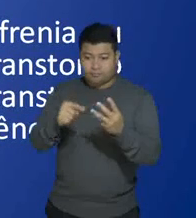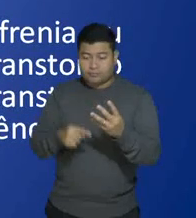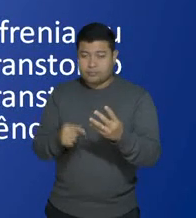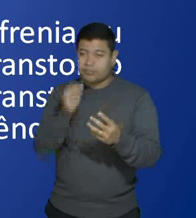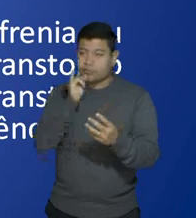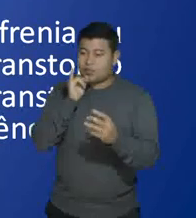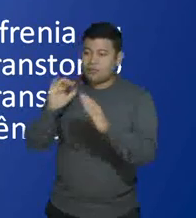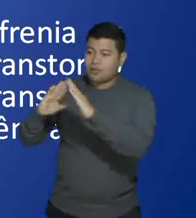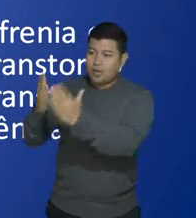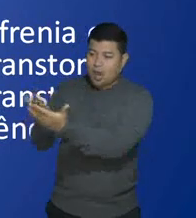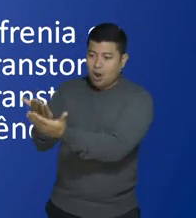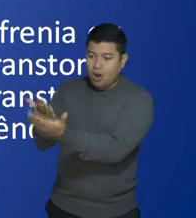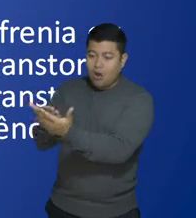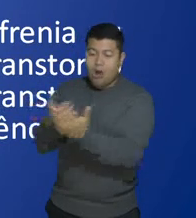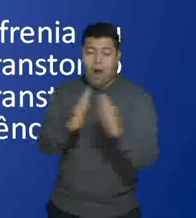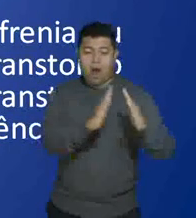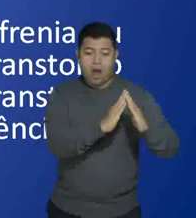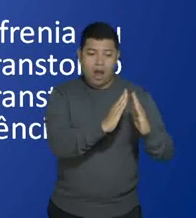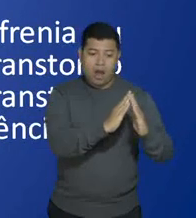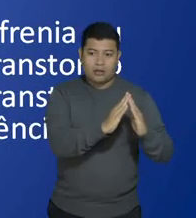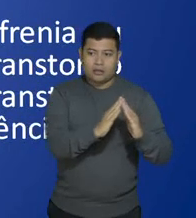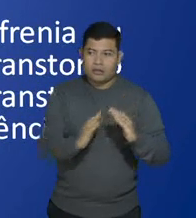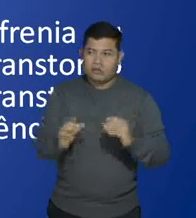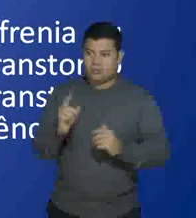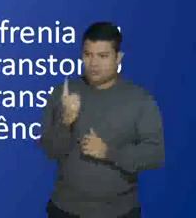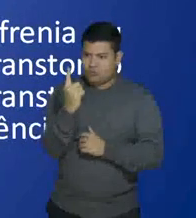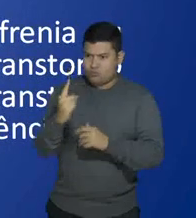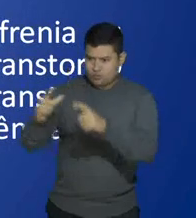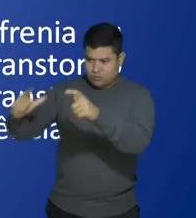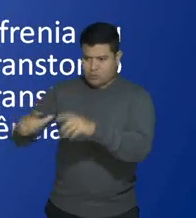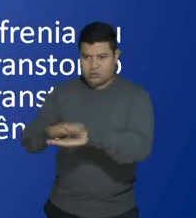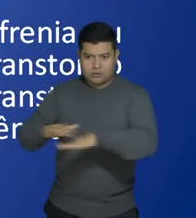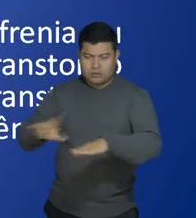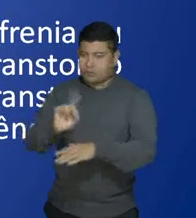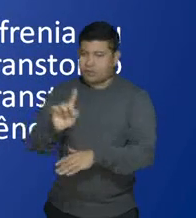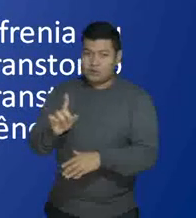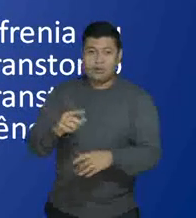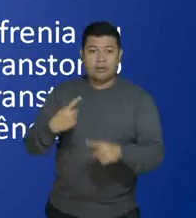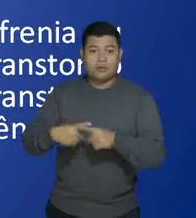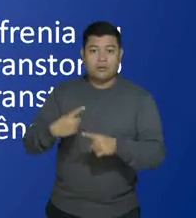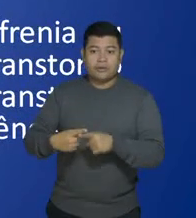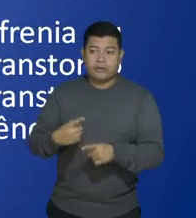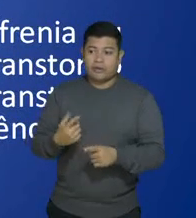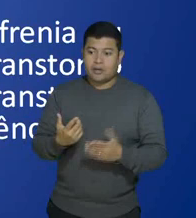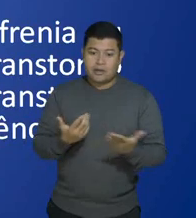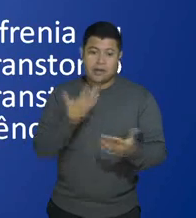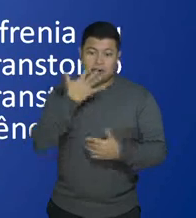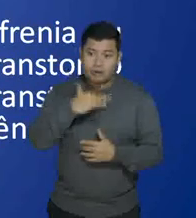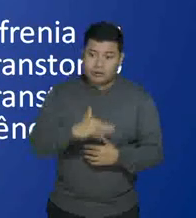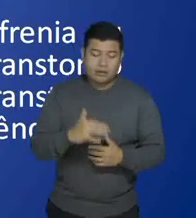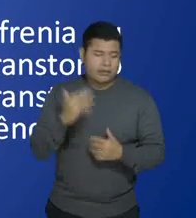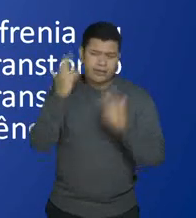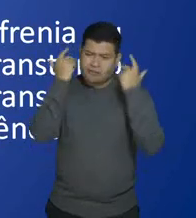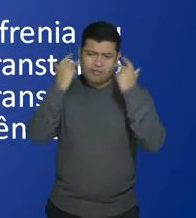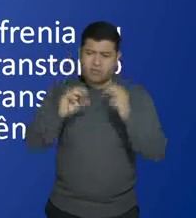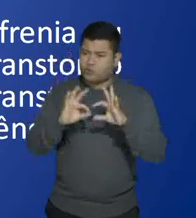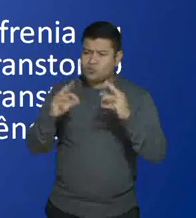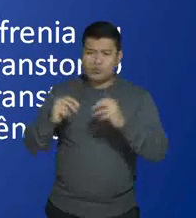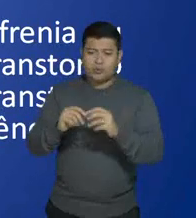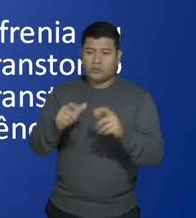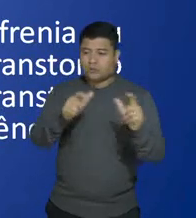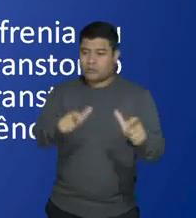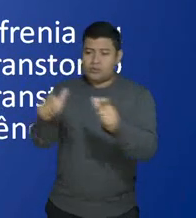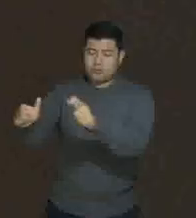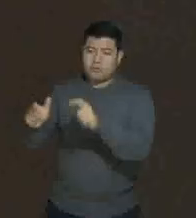casa, não só num lugar. Normalmente, essa criança é assim em todos os lugares, mas, vamos dizer, eu, como